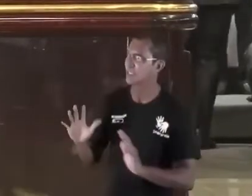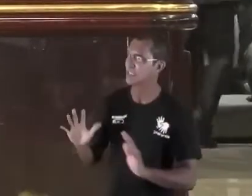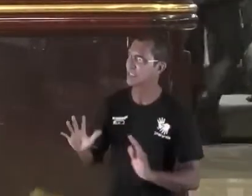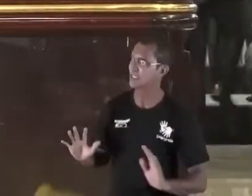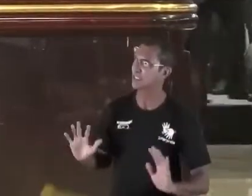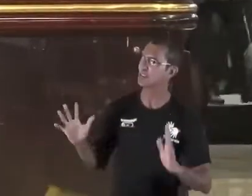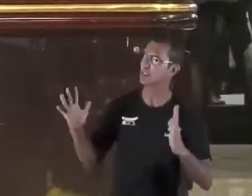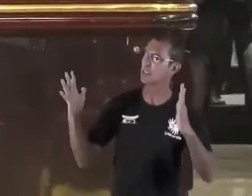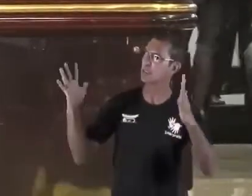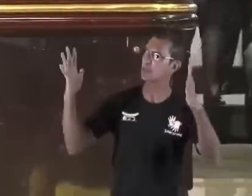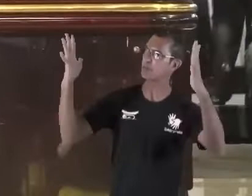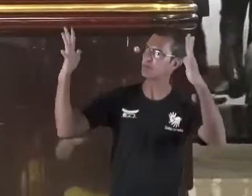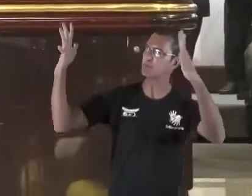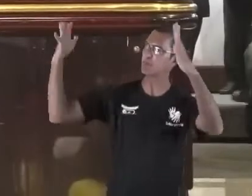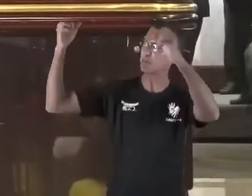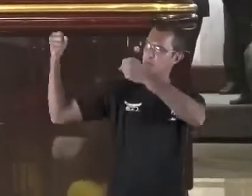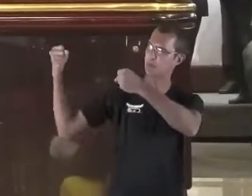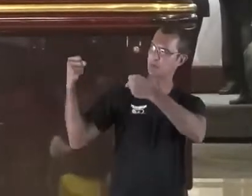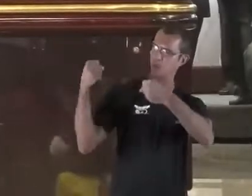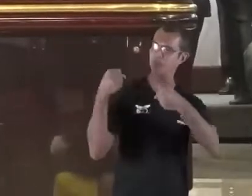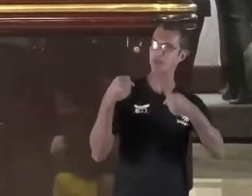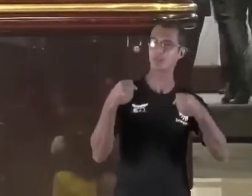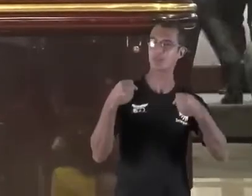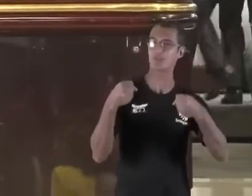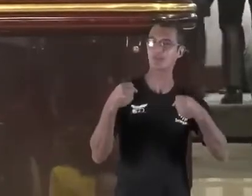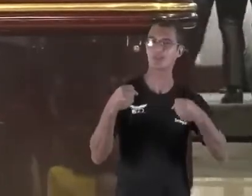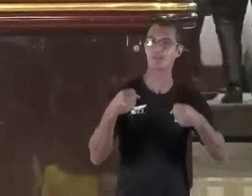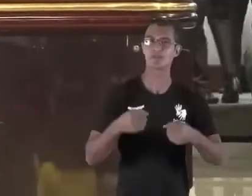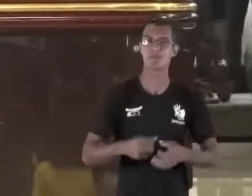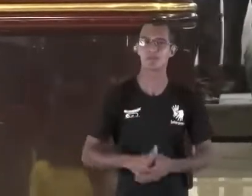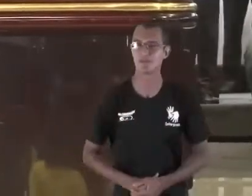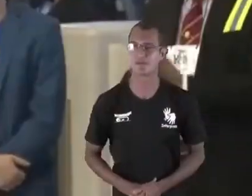também poderoso.